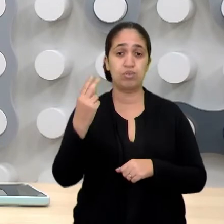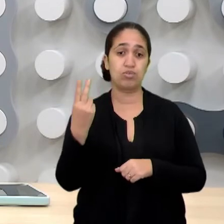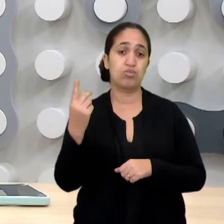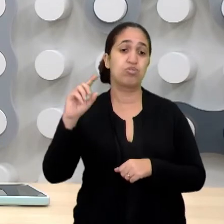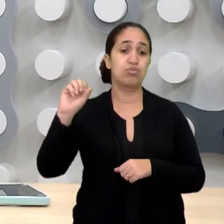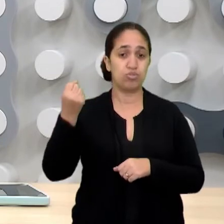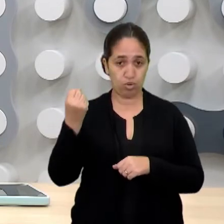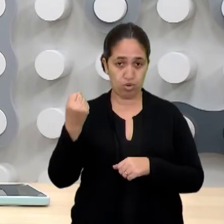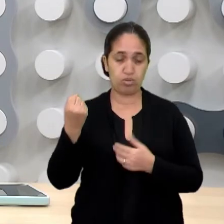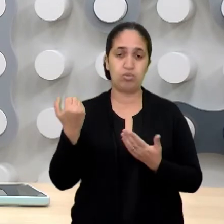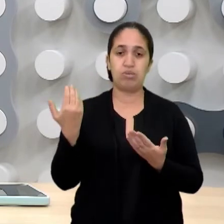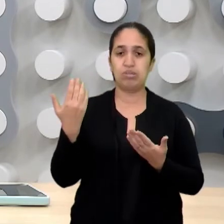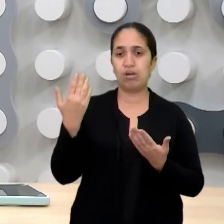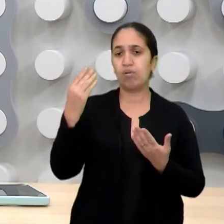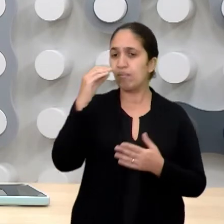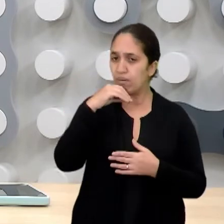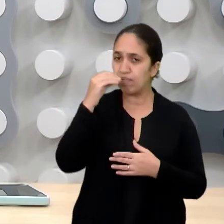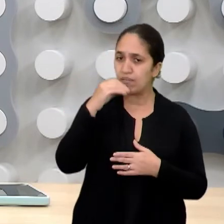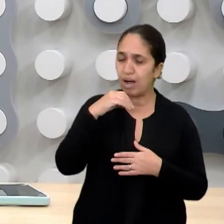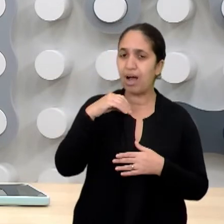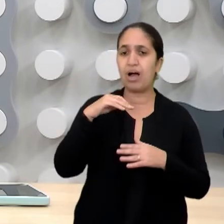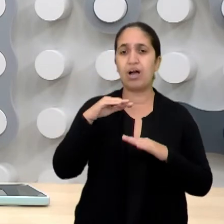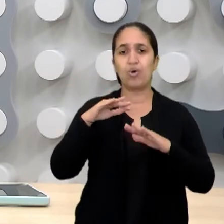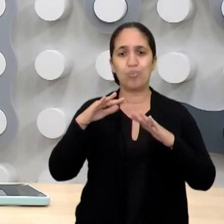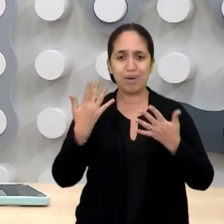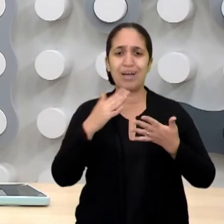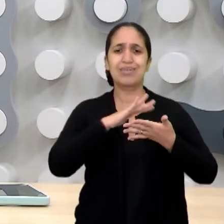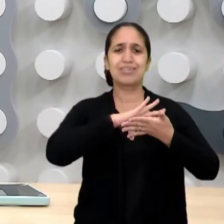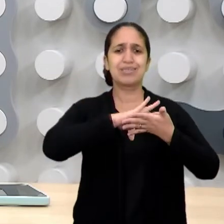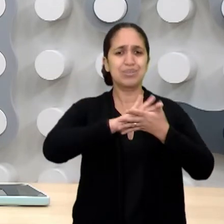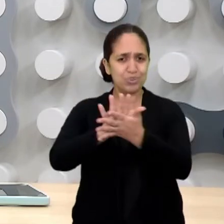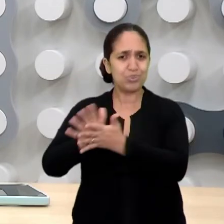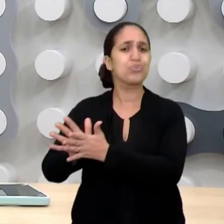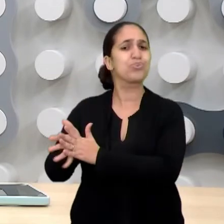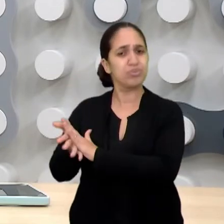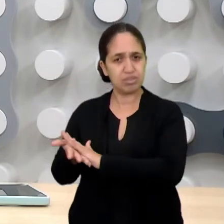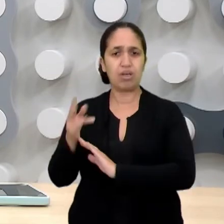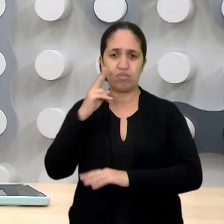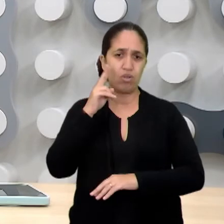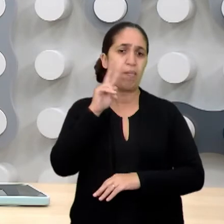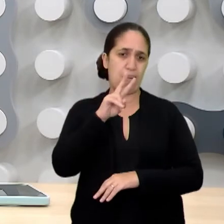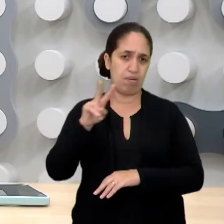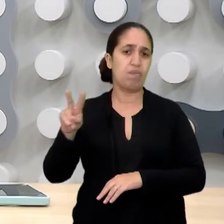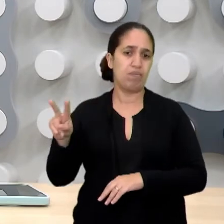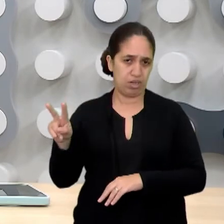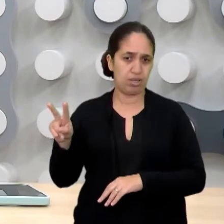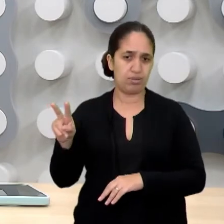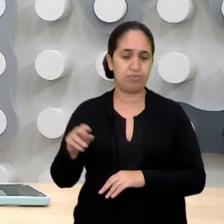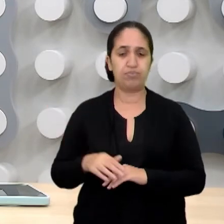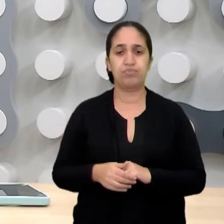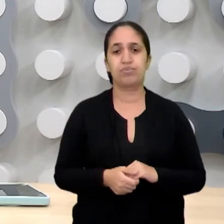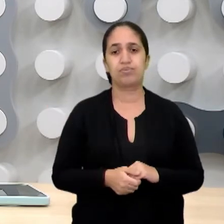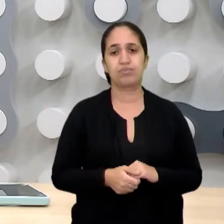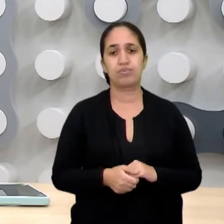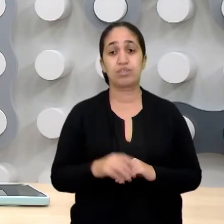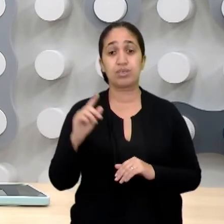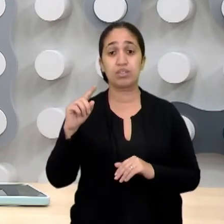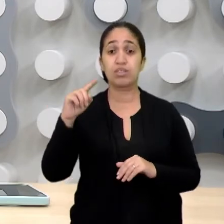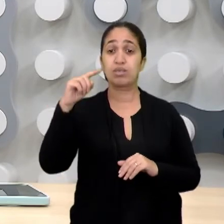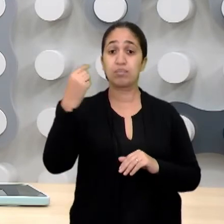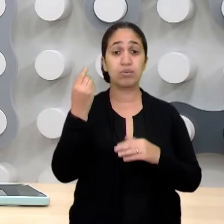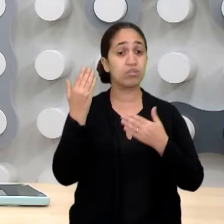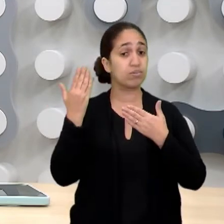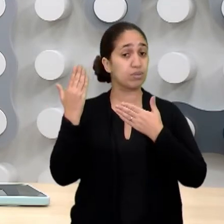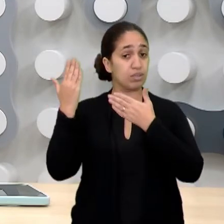ocasionou vítimas fatais, mas logicamente ocasionou aí destruições, como vocês viram aí na tela. Na próxima tela